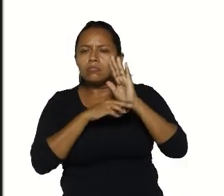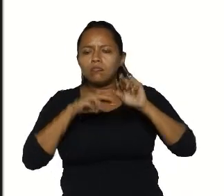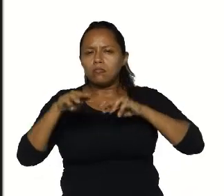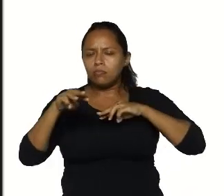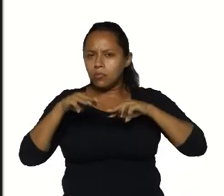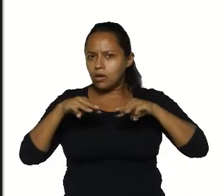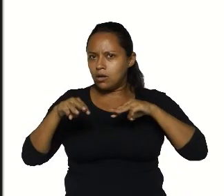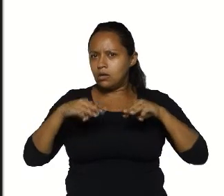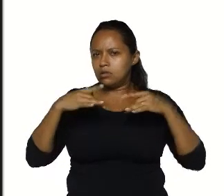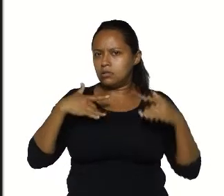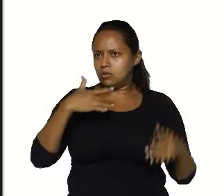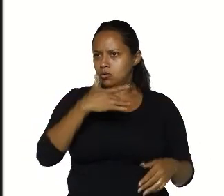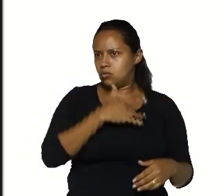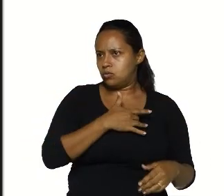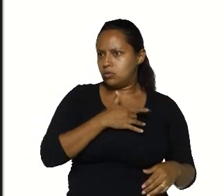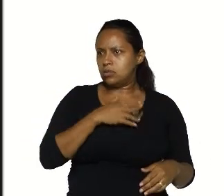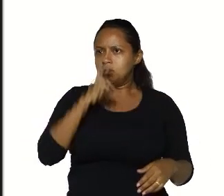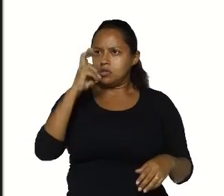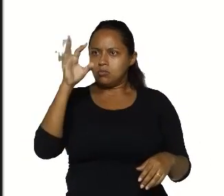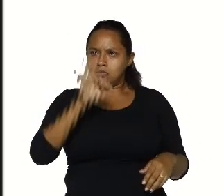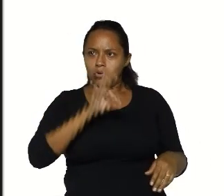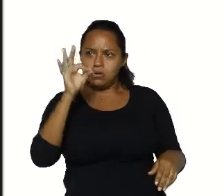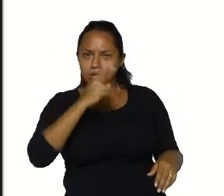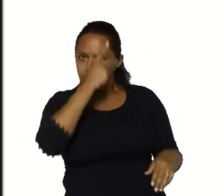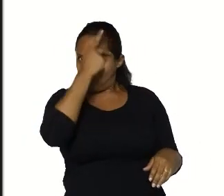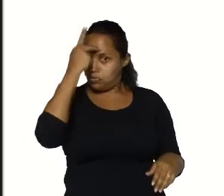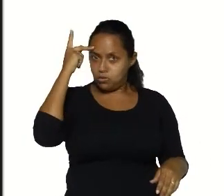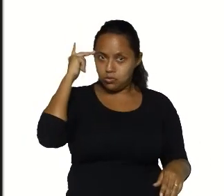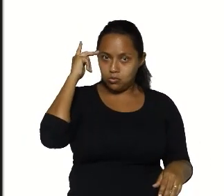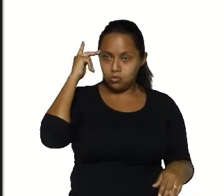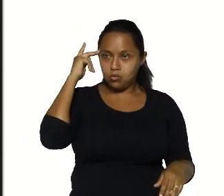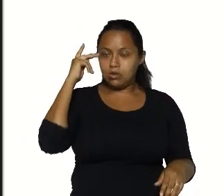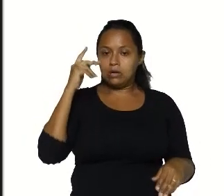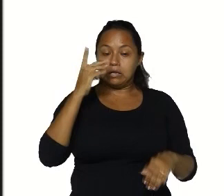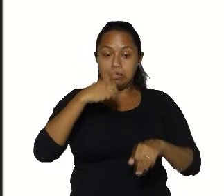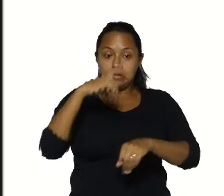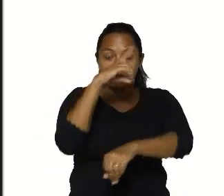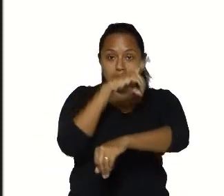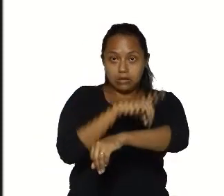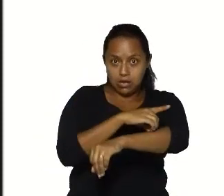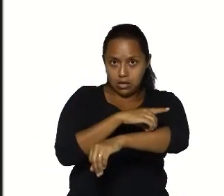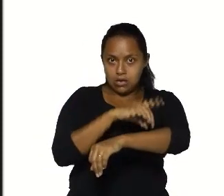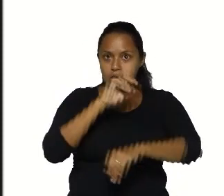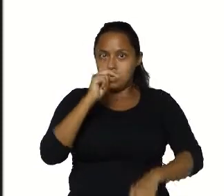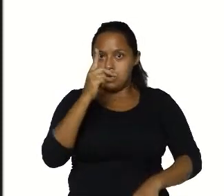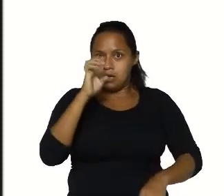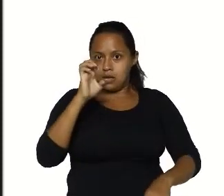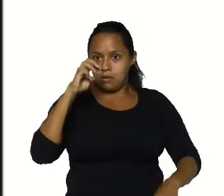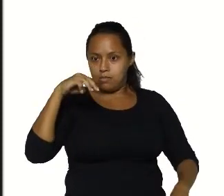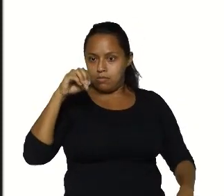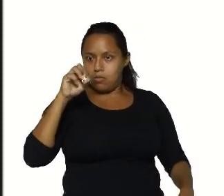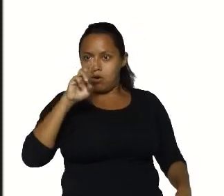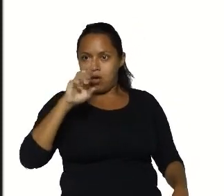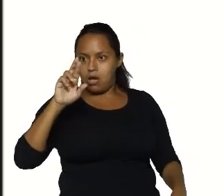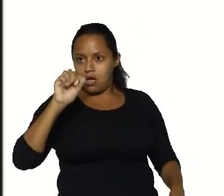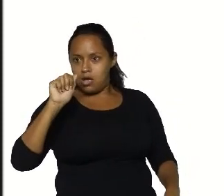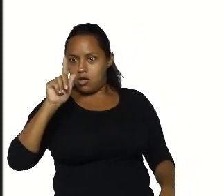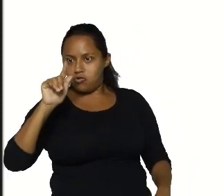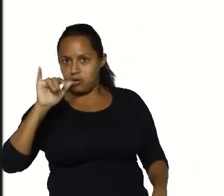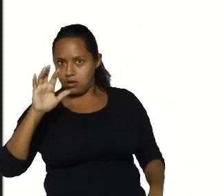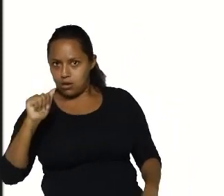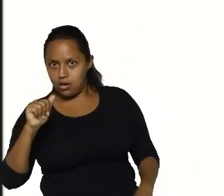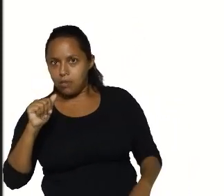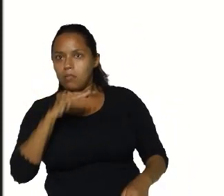Ministério da Saúde, cerca de 5% das pessoas com dengue hemorrágica morrem. A dengue hemorrágica tem